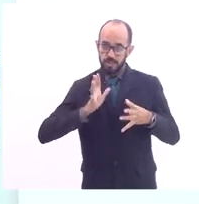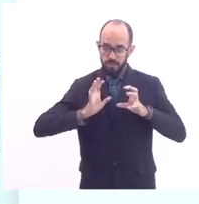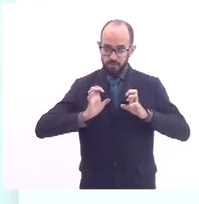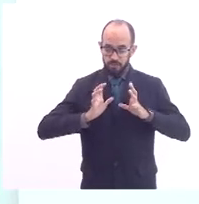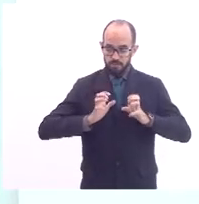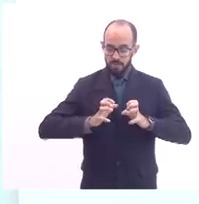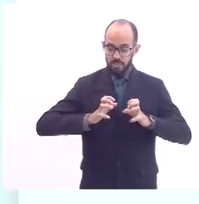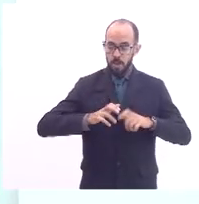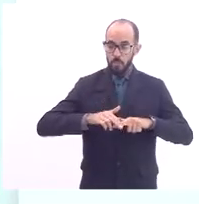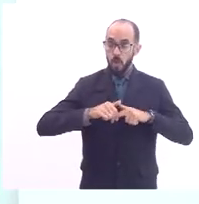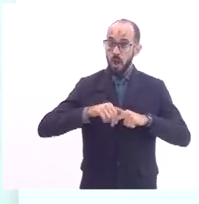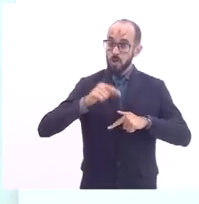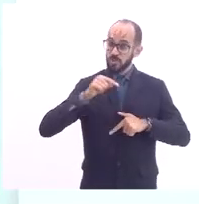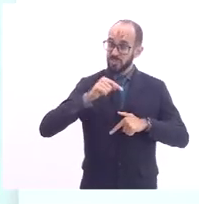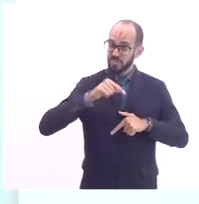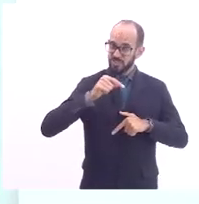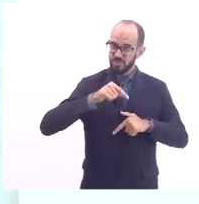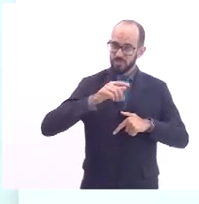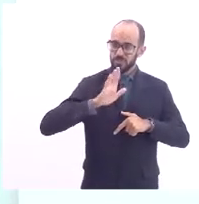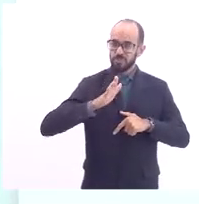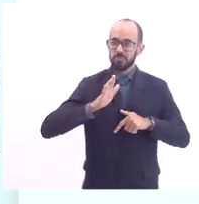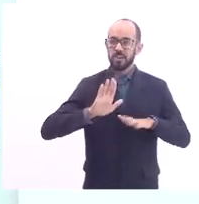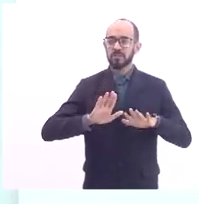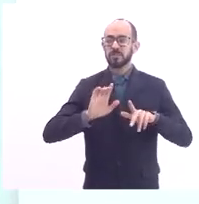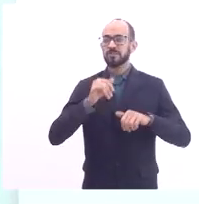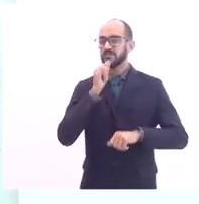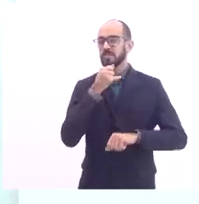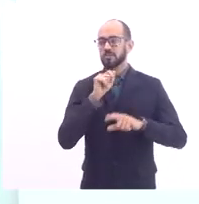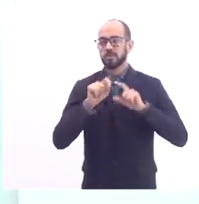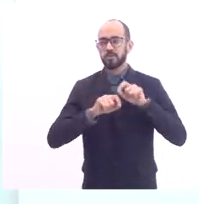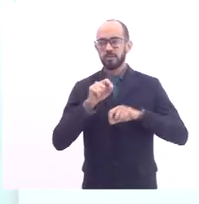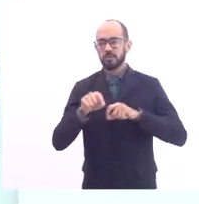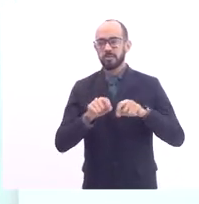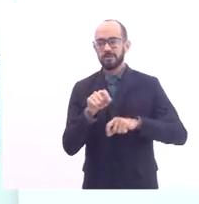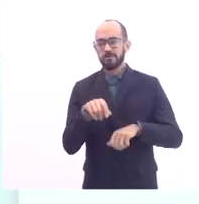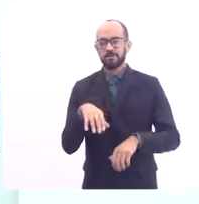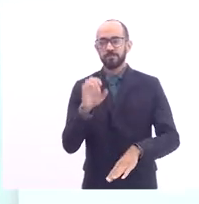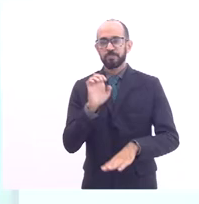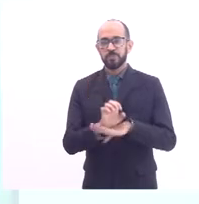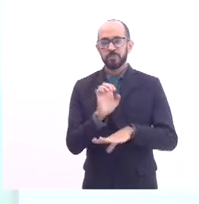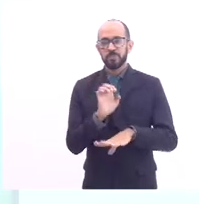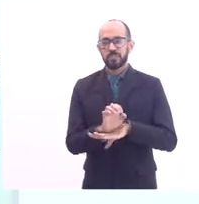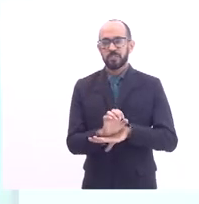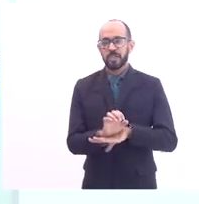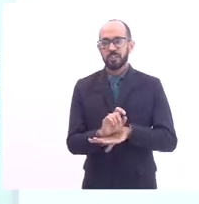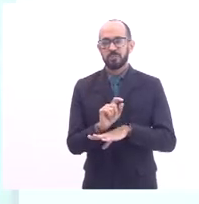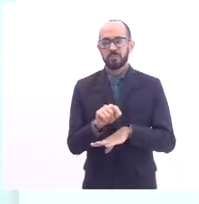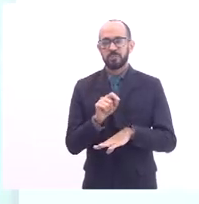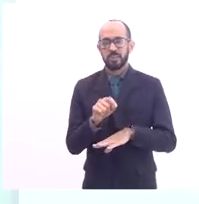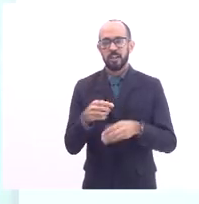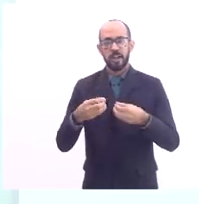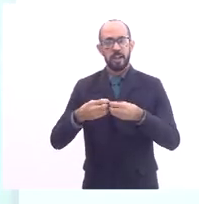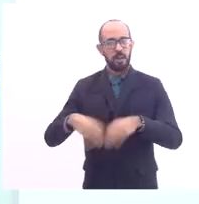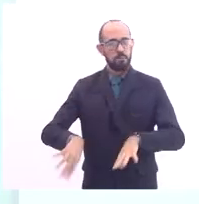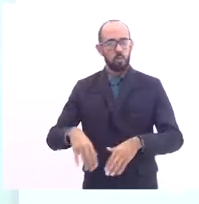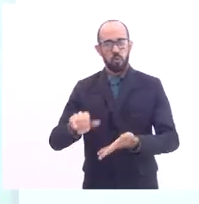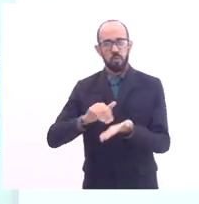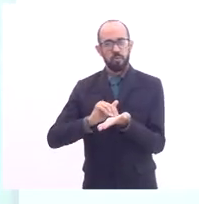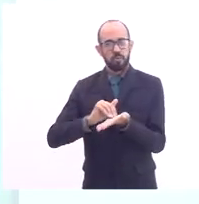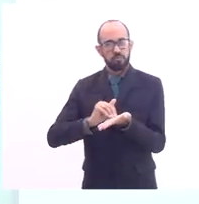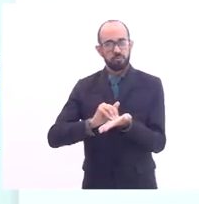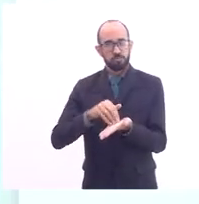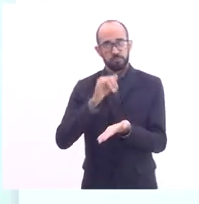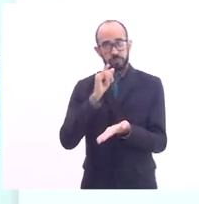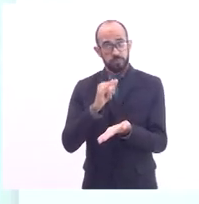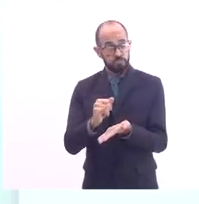conseguíamos convergir, mas tínhamos brigas imensas. Infelizmente, o Estado, quando eu saí, acabou com a Secretaria de Energia, ao meu ver, um grande equívoco,